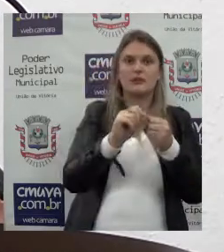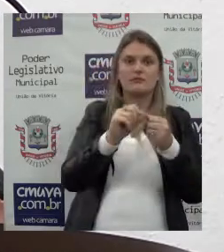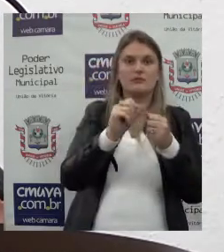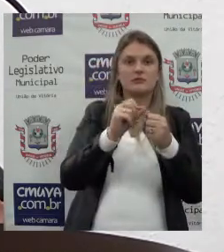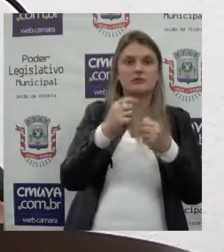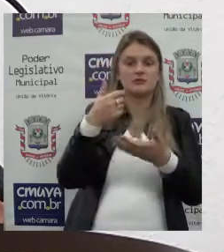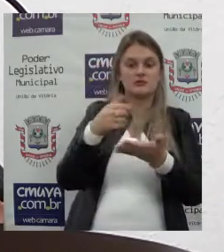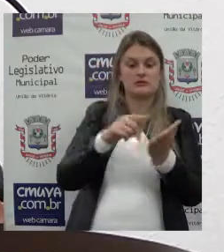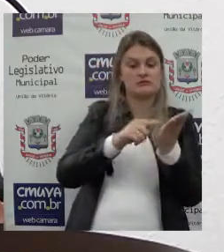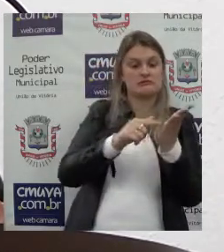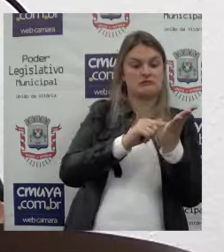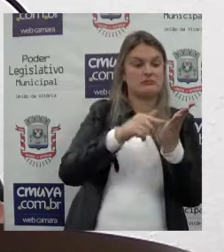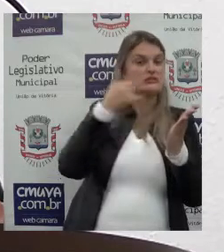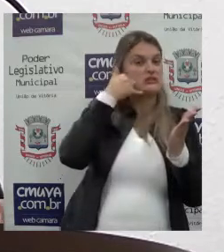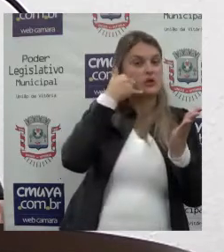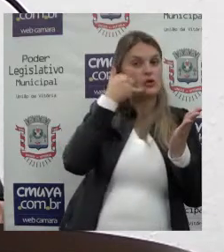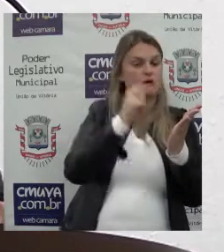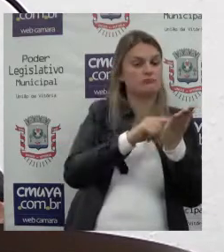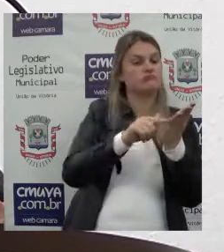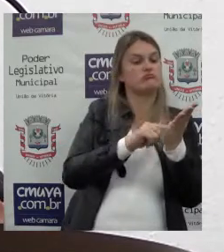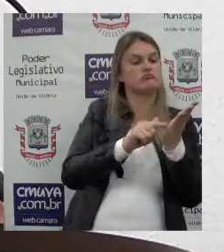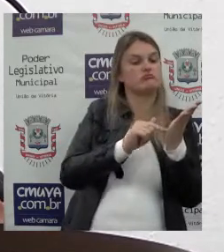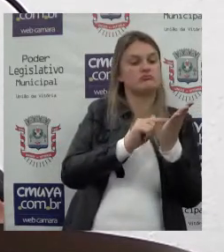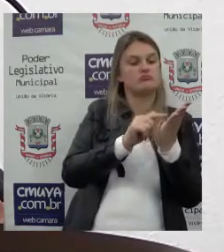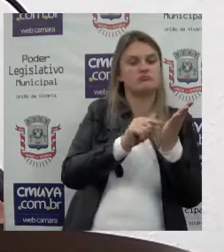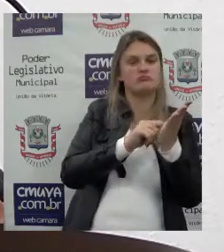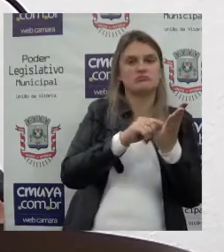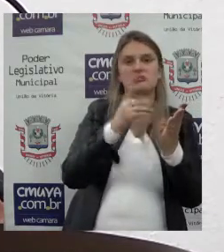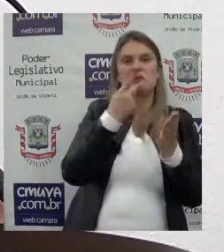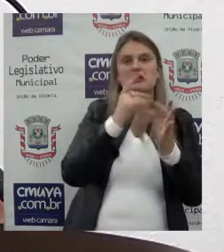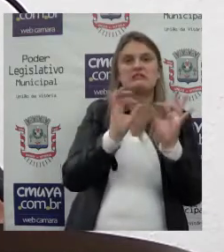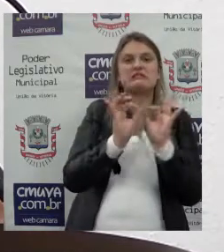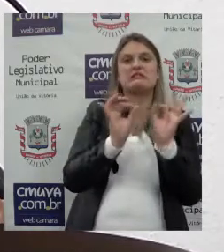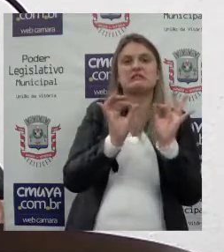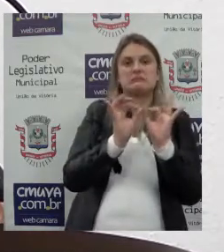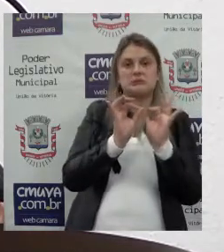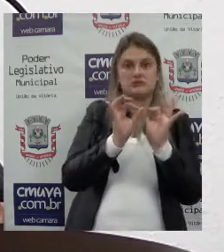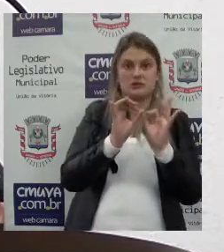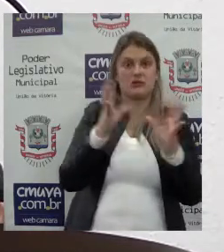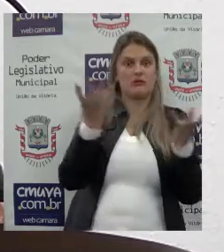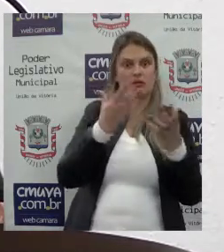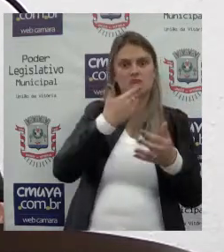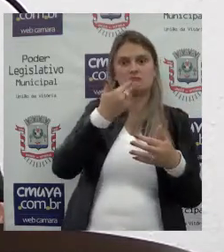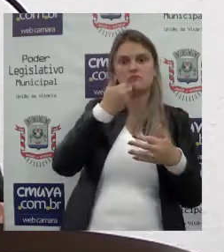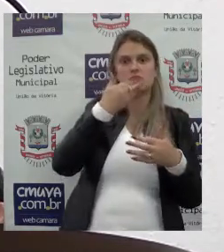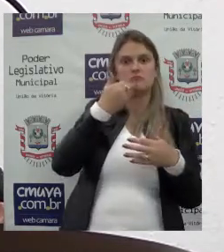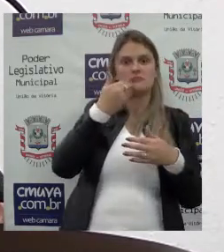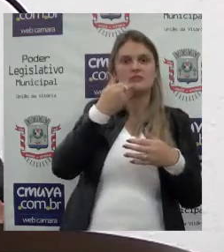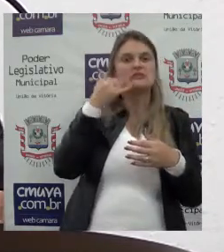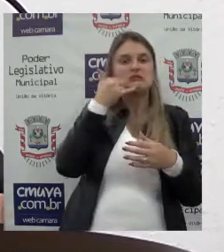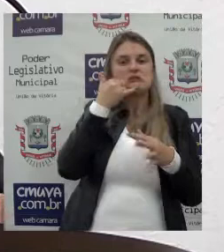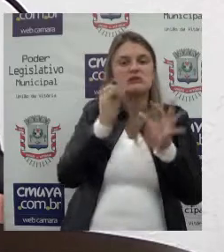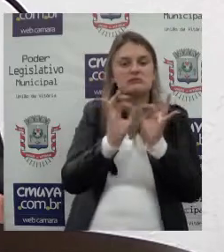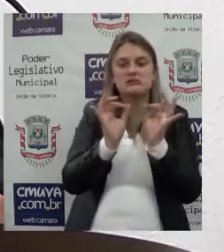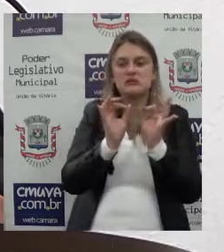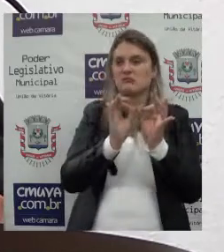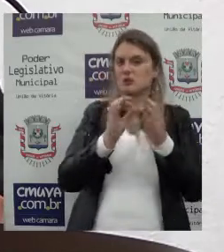Qual criança ou um adolescente não quer um iPhone? Não se fala nem o canela seca, né? Aquele